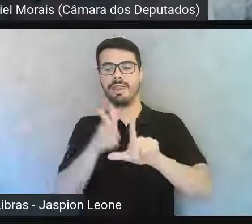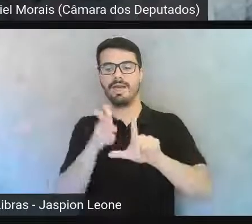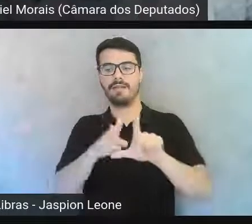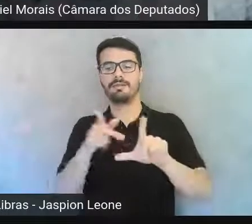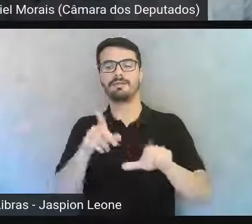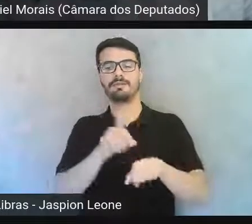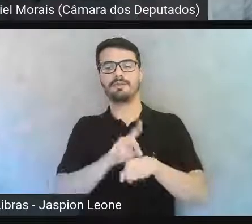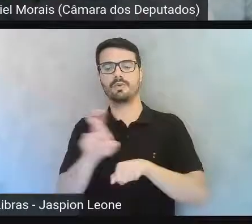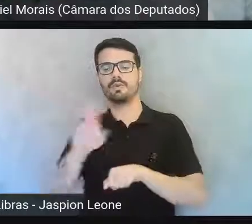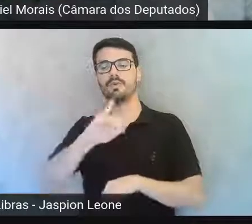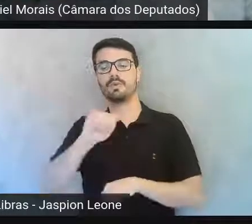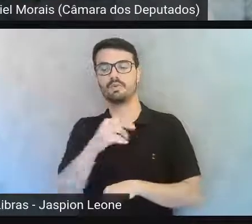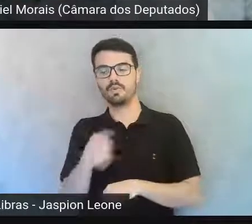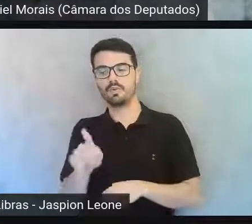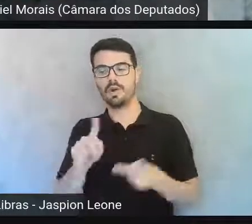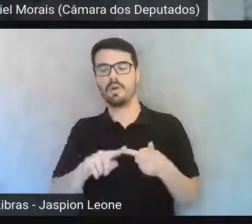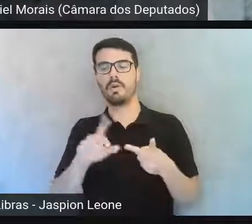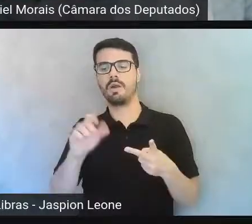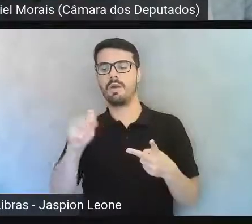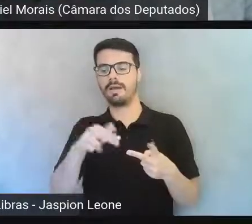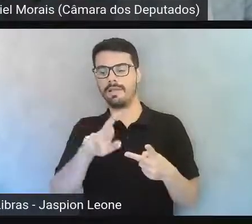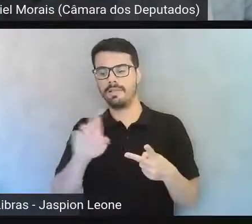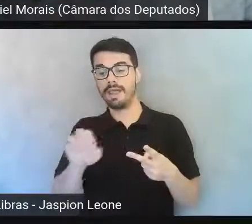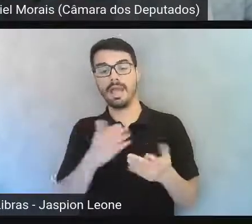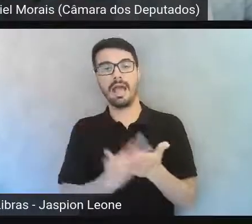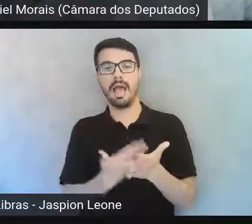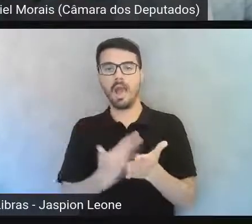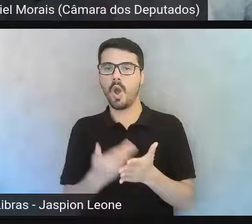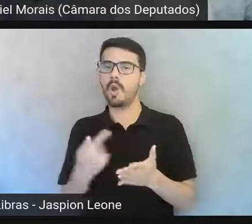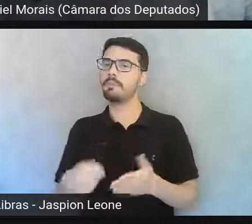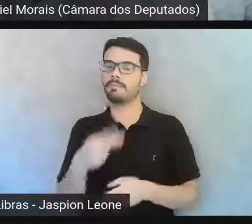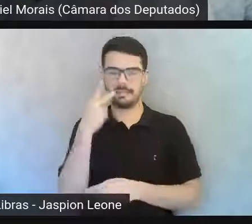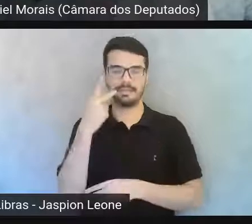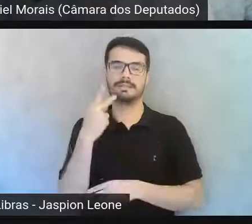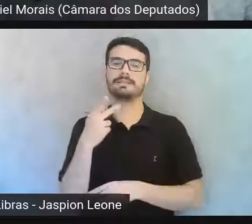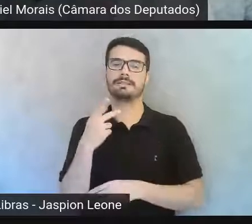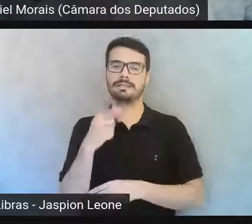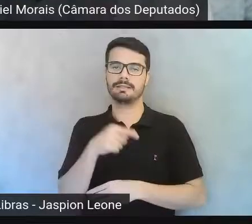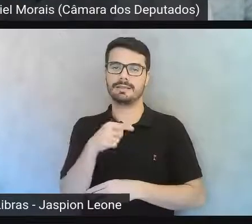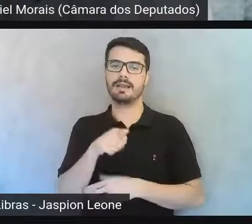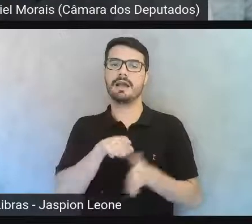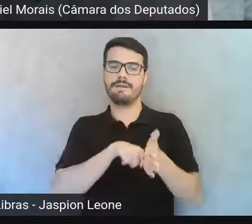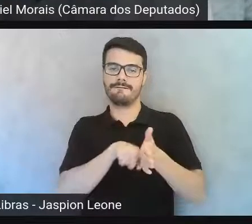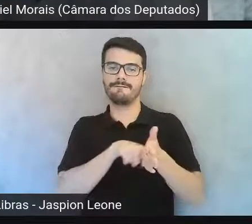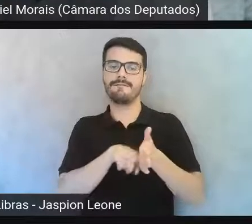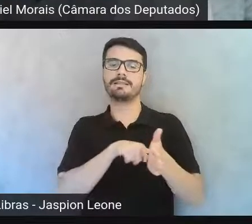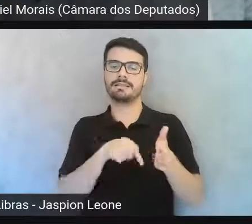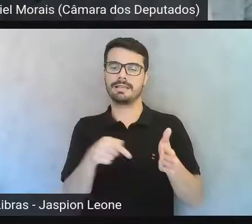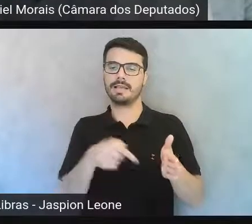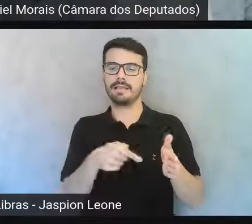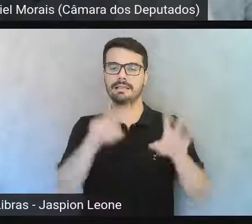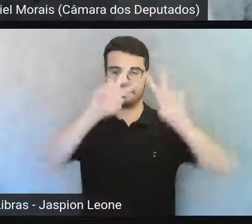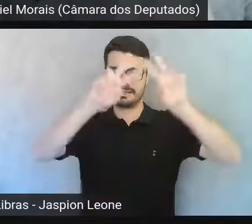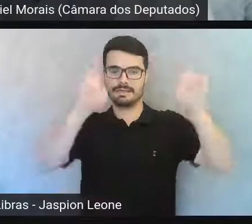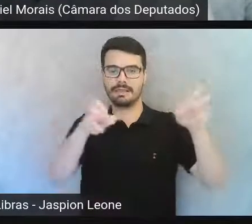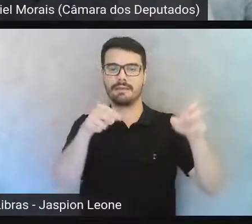André. Foi uma aula. Realmente, a gente vai ter que revisitar outros temas sobre o